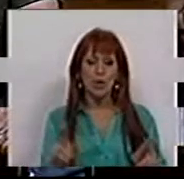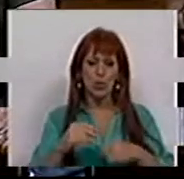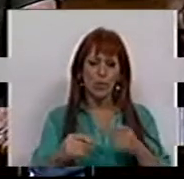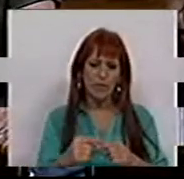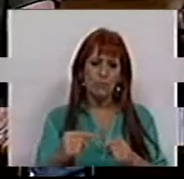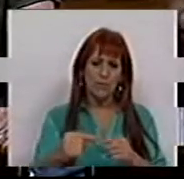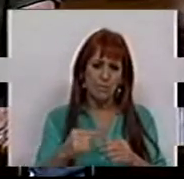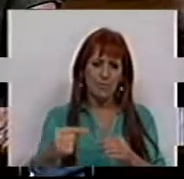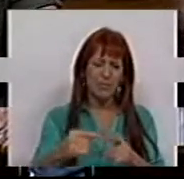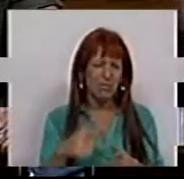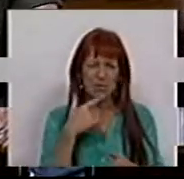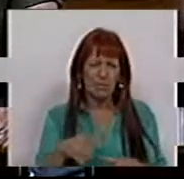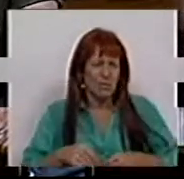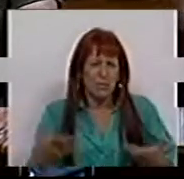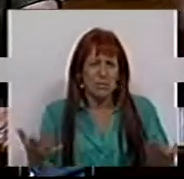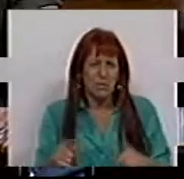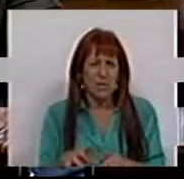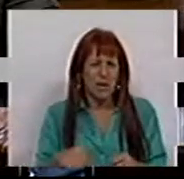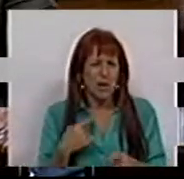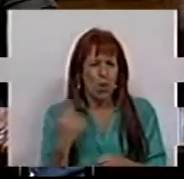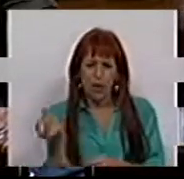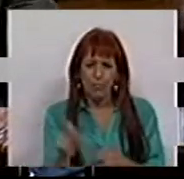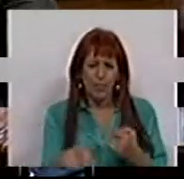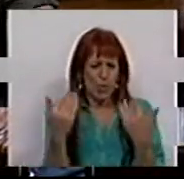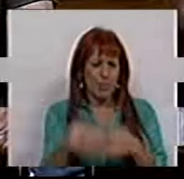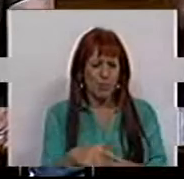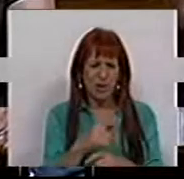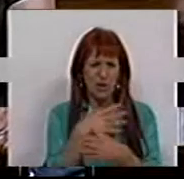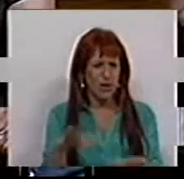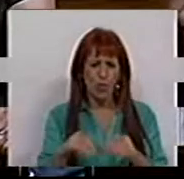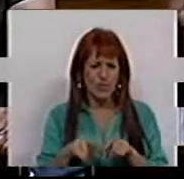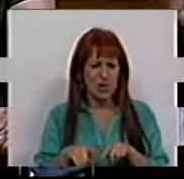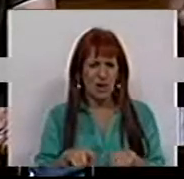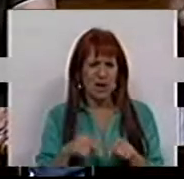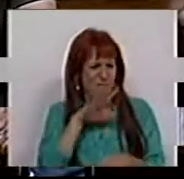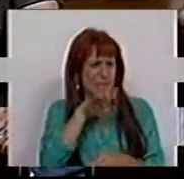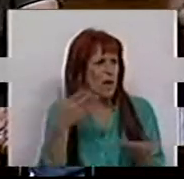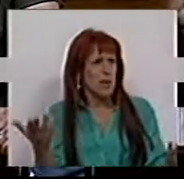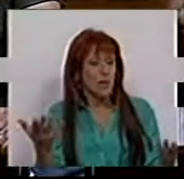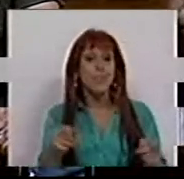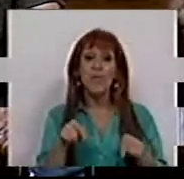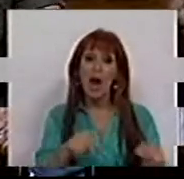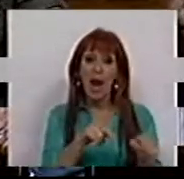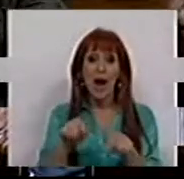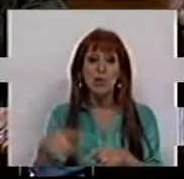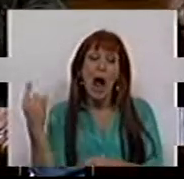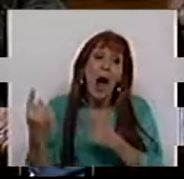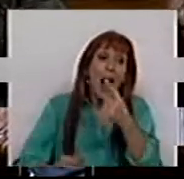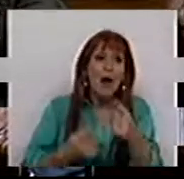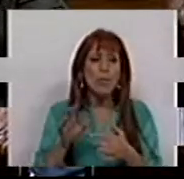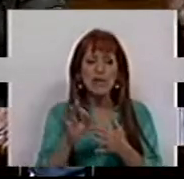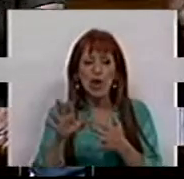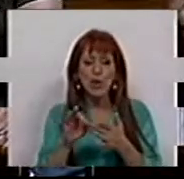renovado, o que é absolutamente inaceitável e cria contingências inadmissíveis para estas famílias. E são estas, pelo menos, algumas